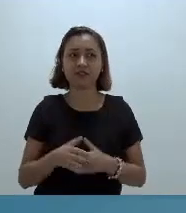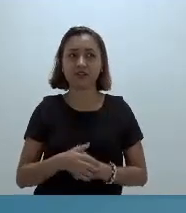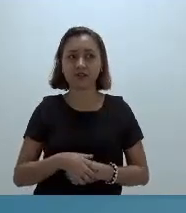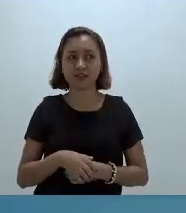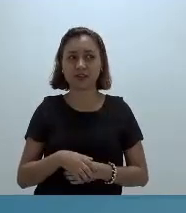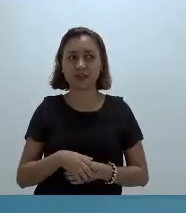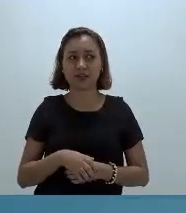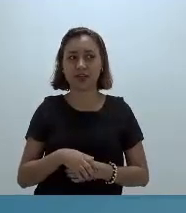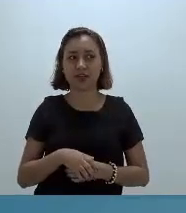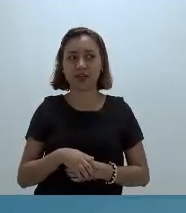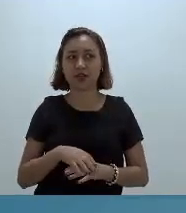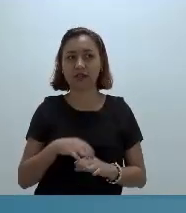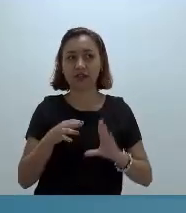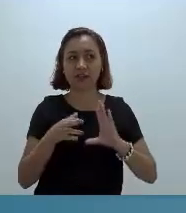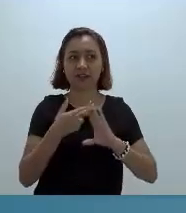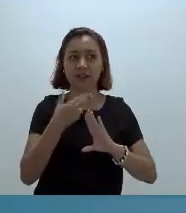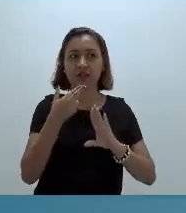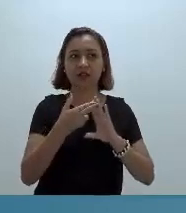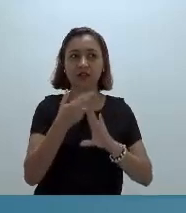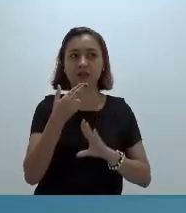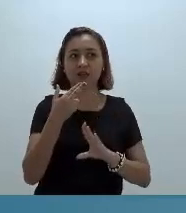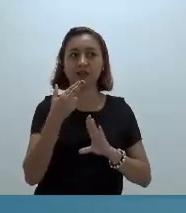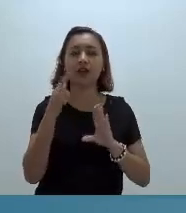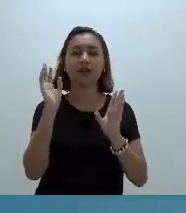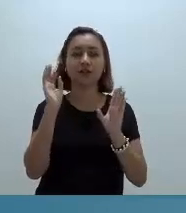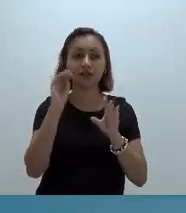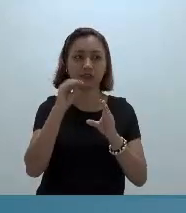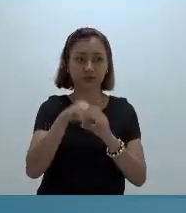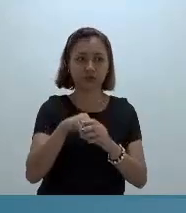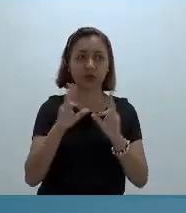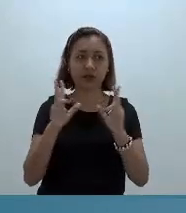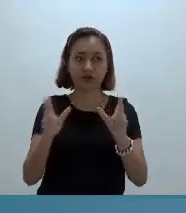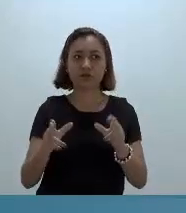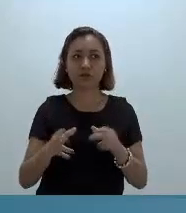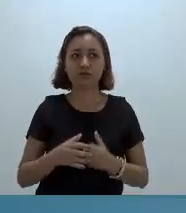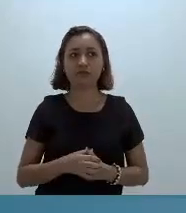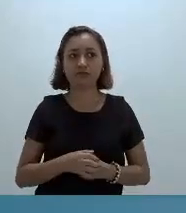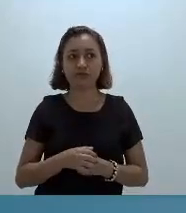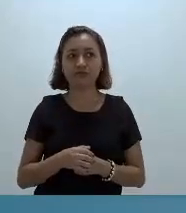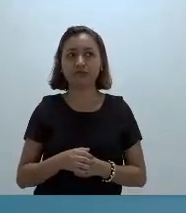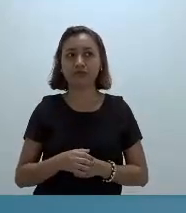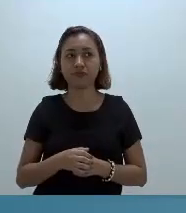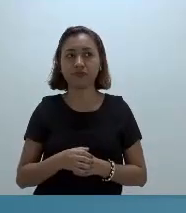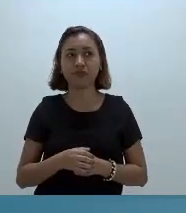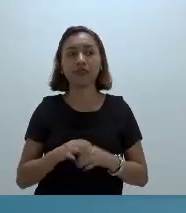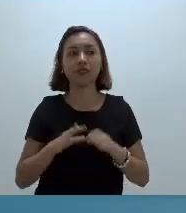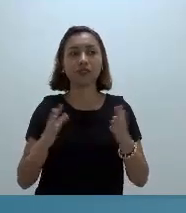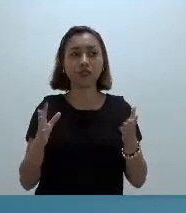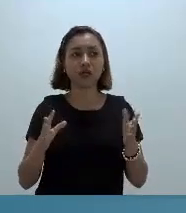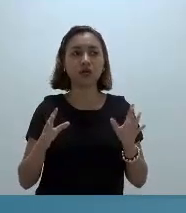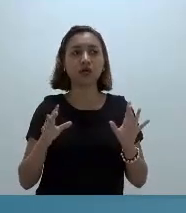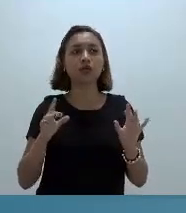relator, excelência. Doutor José Antônio. Acompanha o relator. Então, por unanimidade,